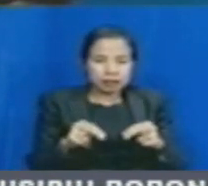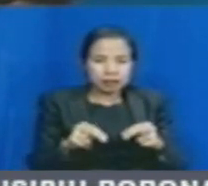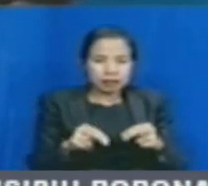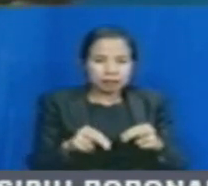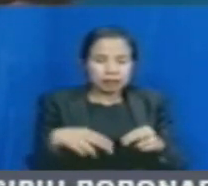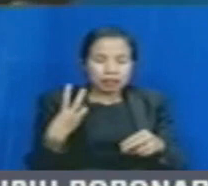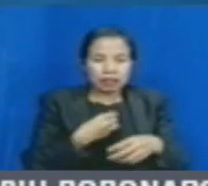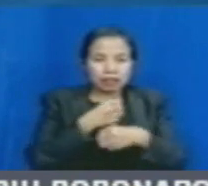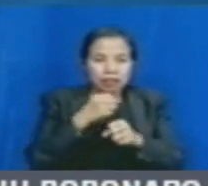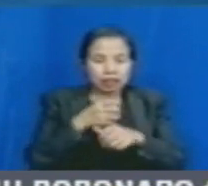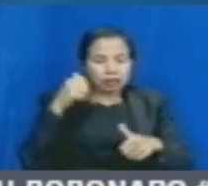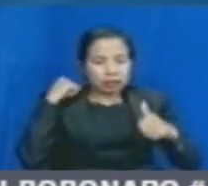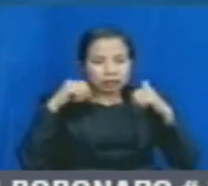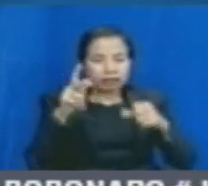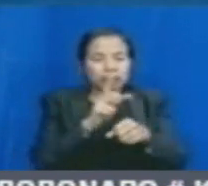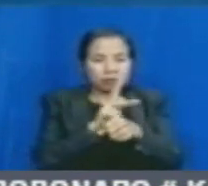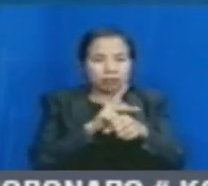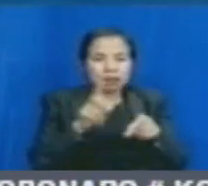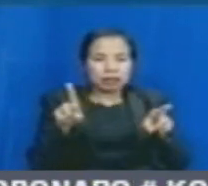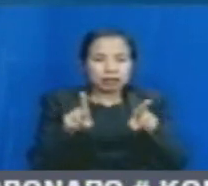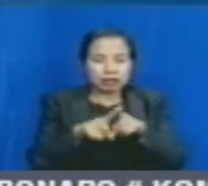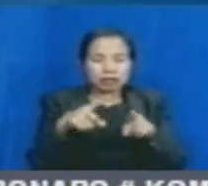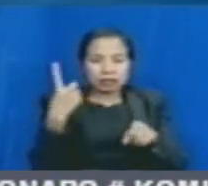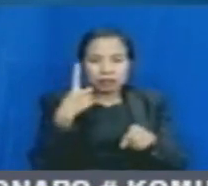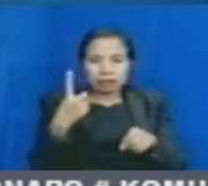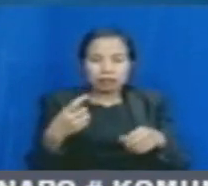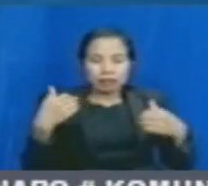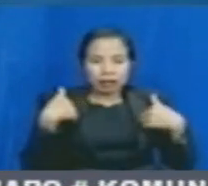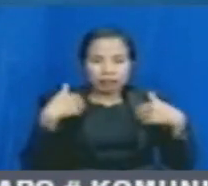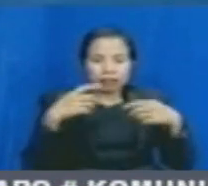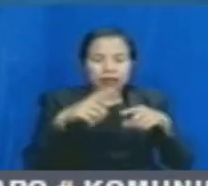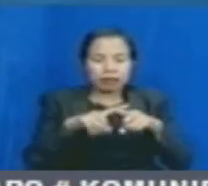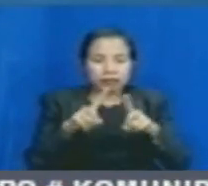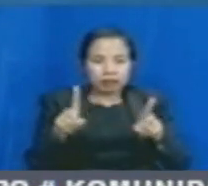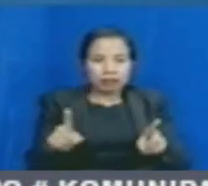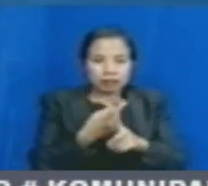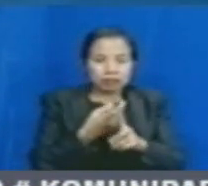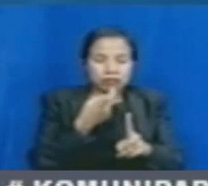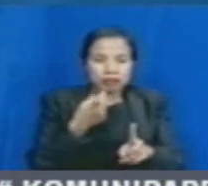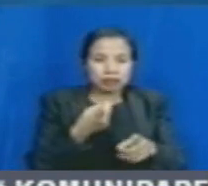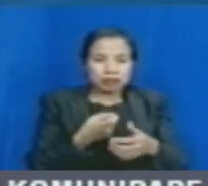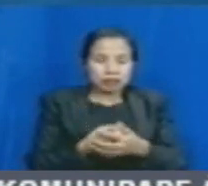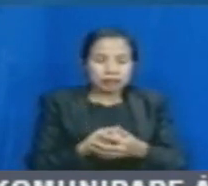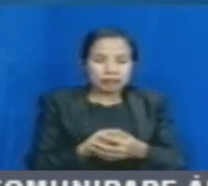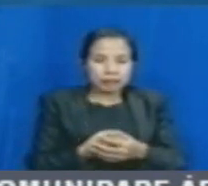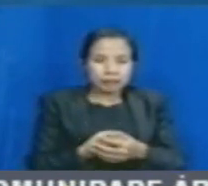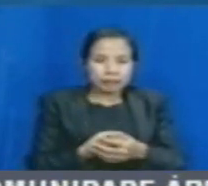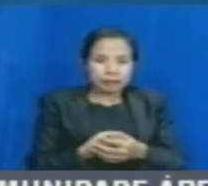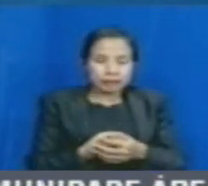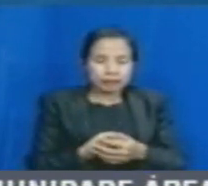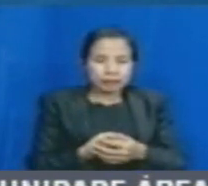comercial normalmente sempre iha diferenças de na saída diferenças